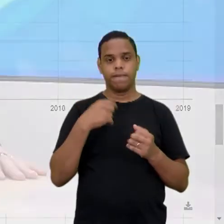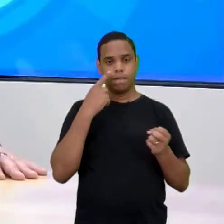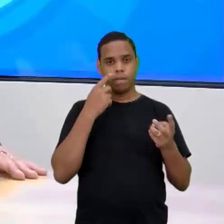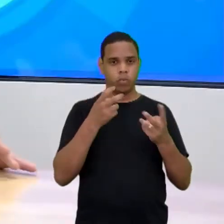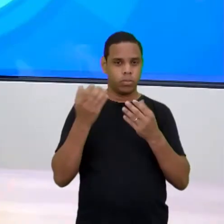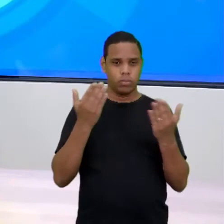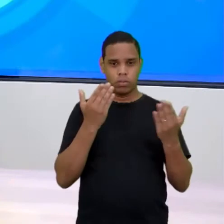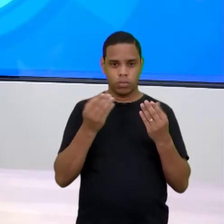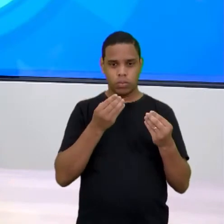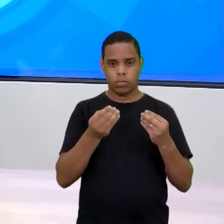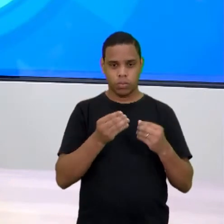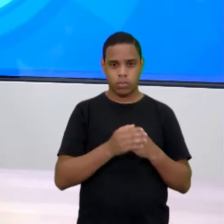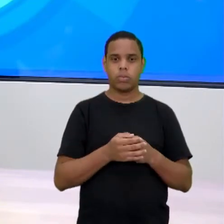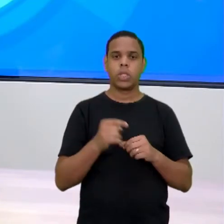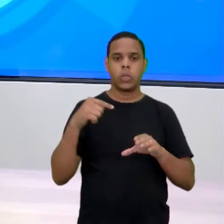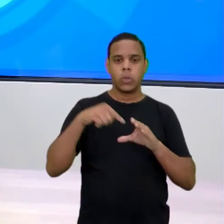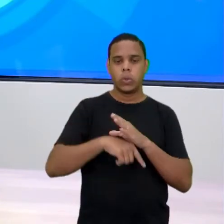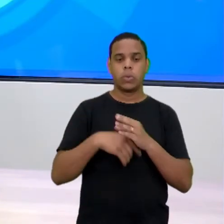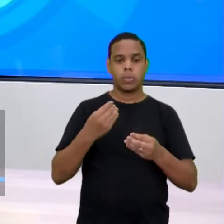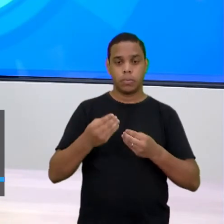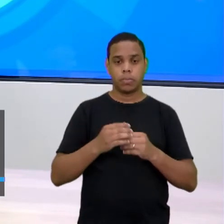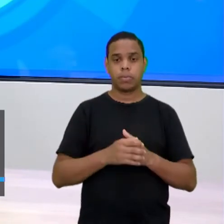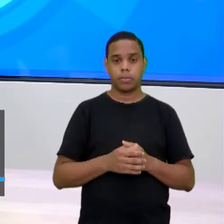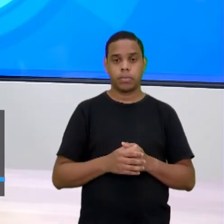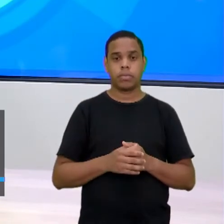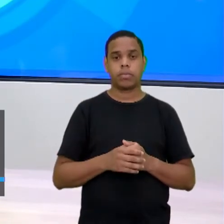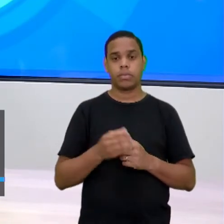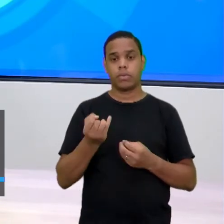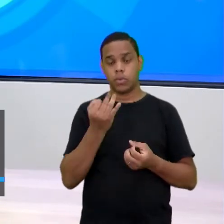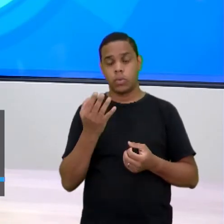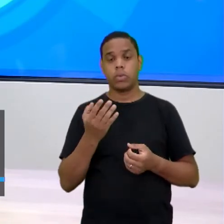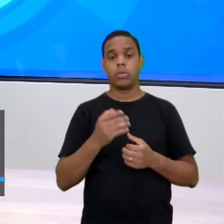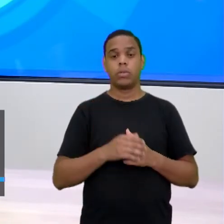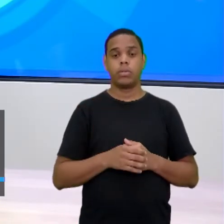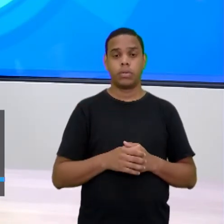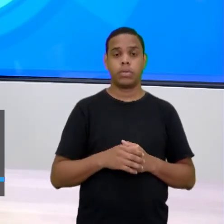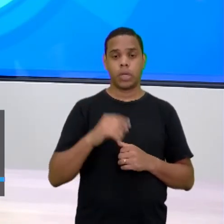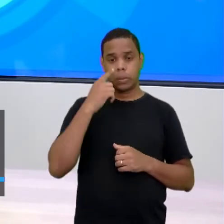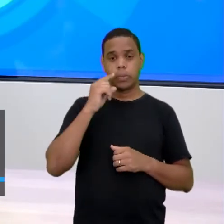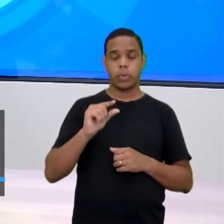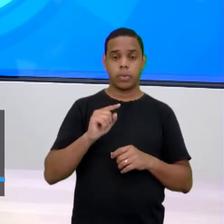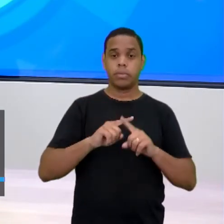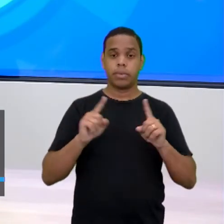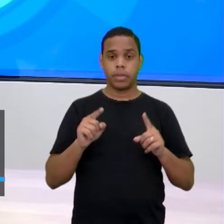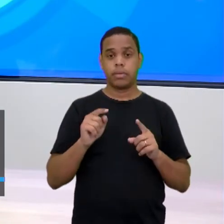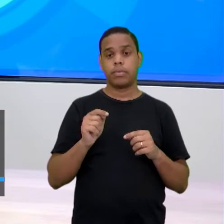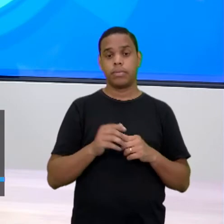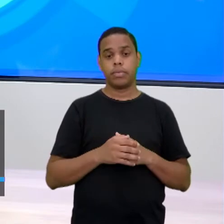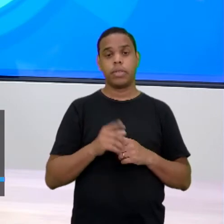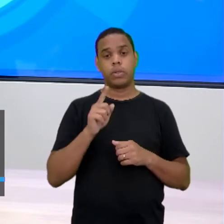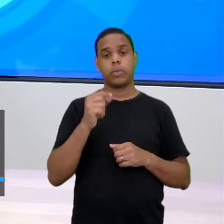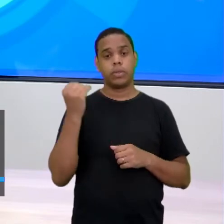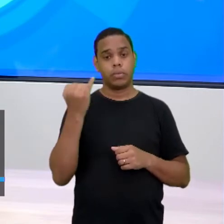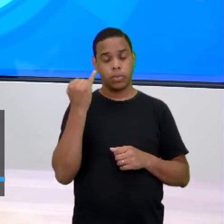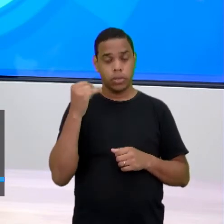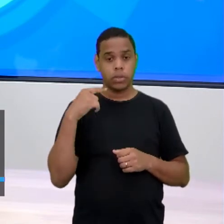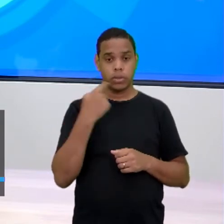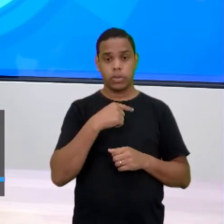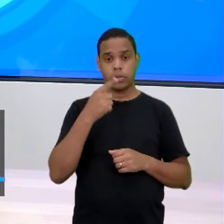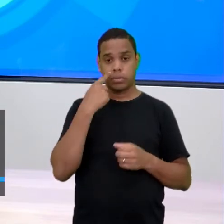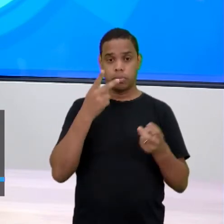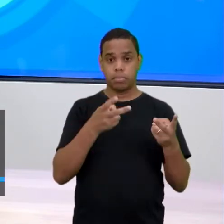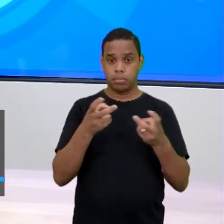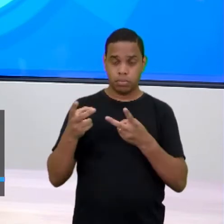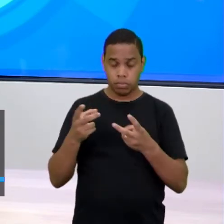uma análise mais profunda, né? É um valor ainda, né, pequeno, né, mas que, lógico, o importante, né, que a gente vê que